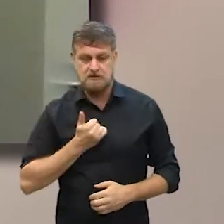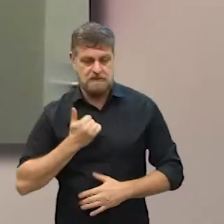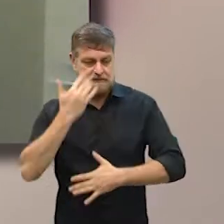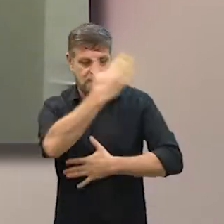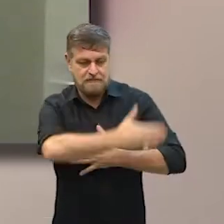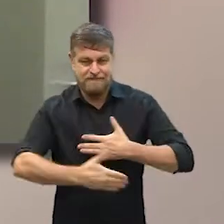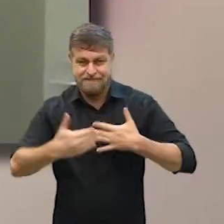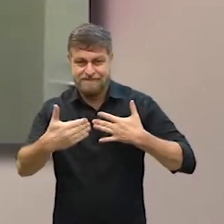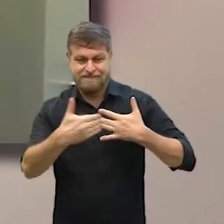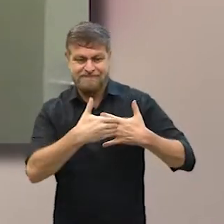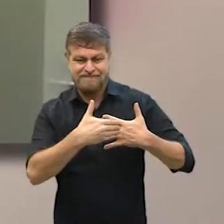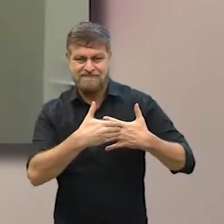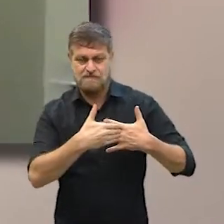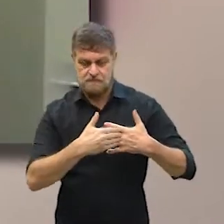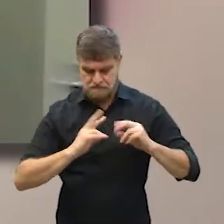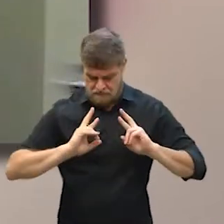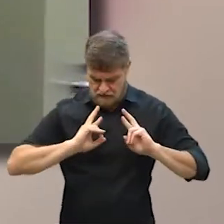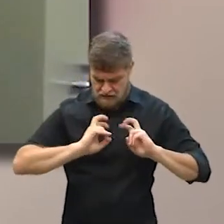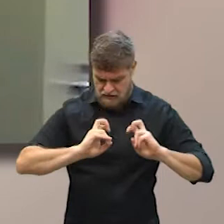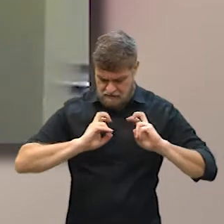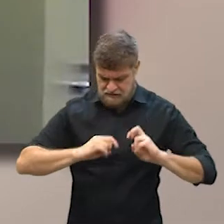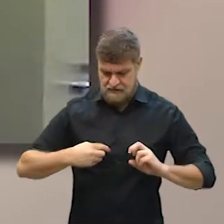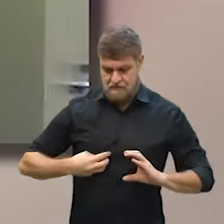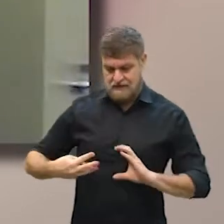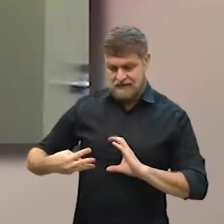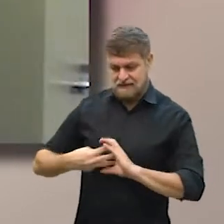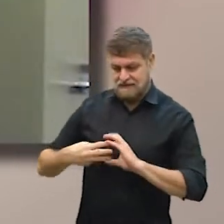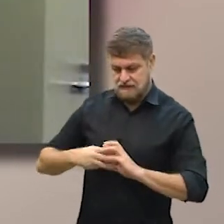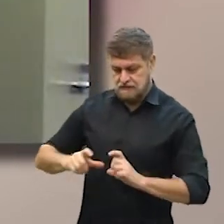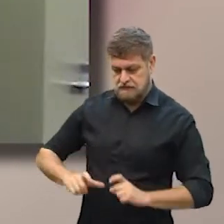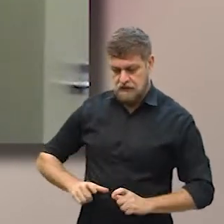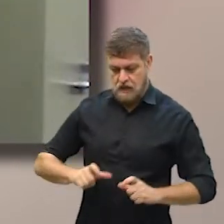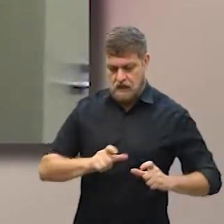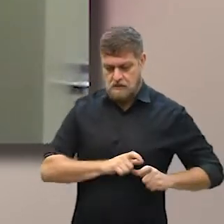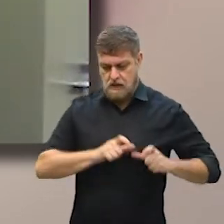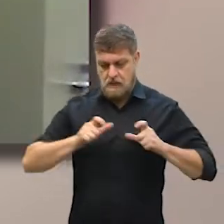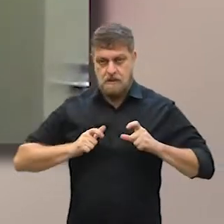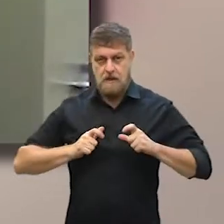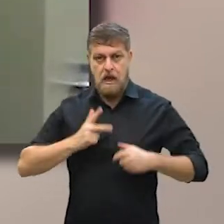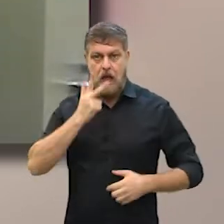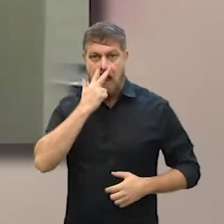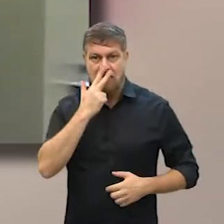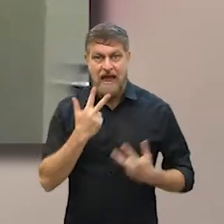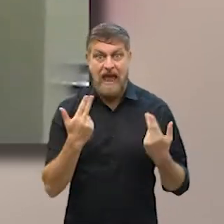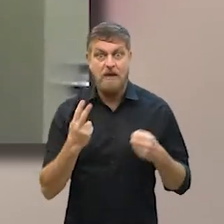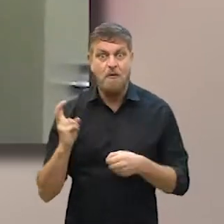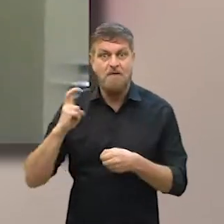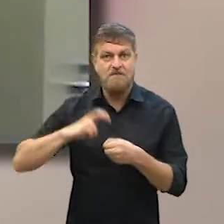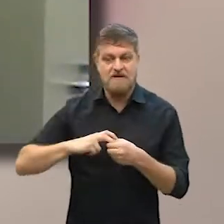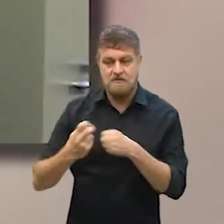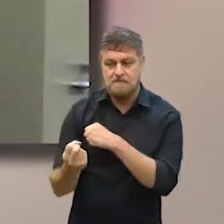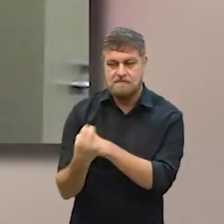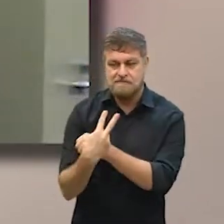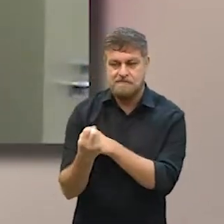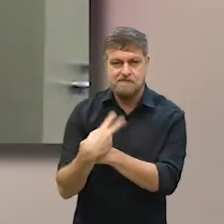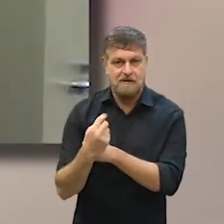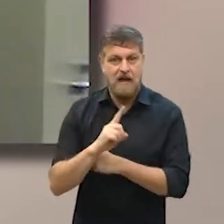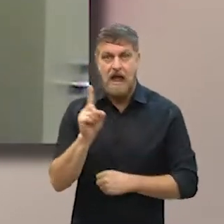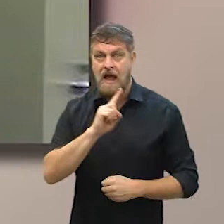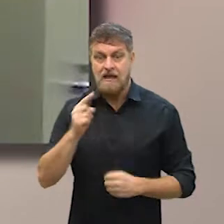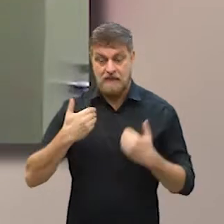sistema de informação e ele passa erroneamente então a reconhecer como micro-organismos a gente invasores